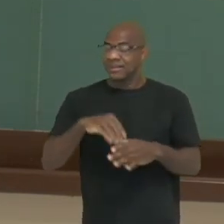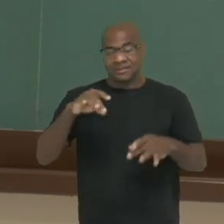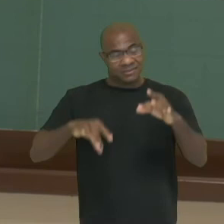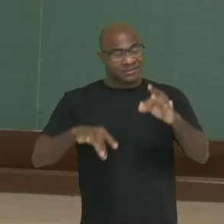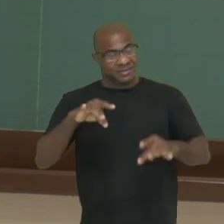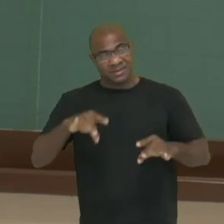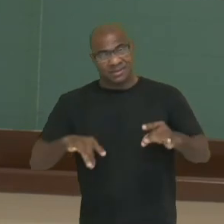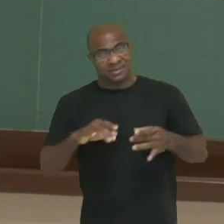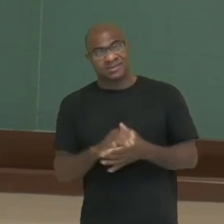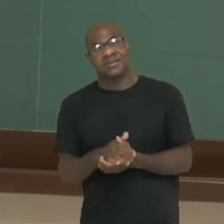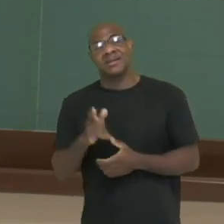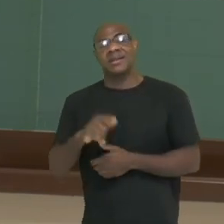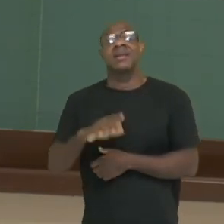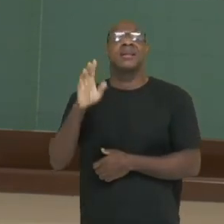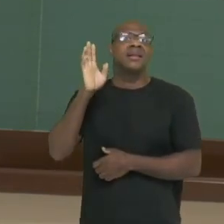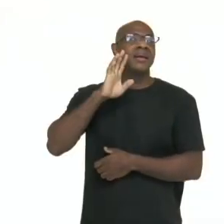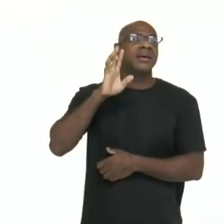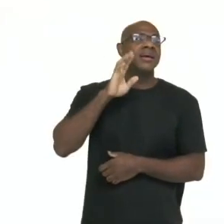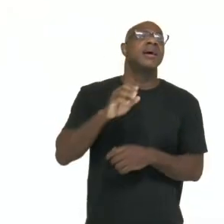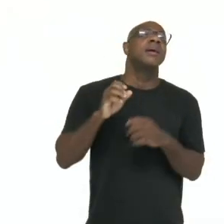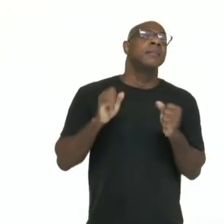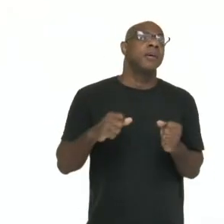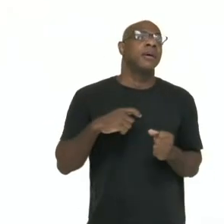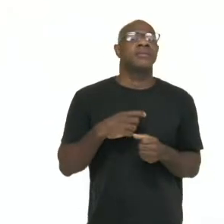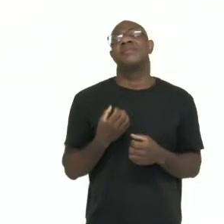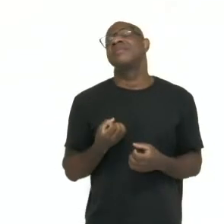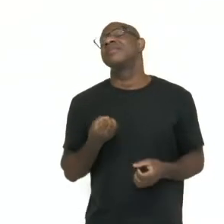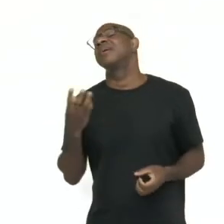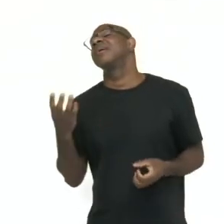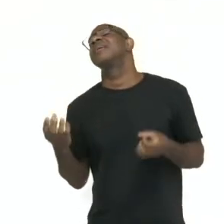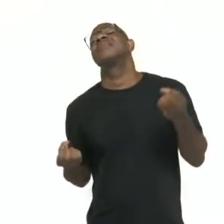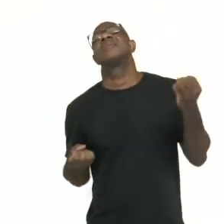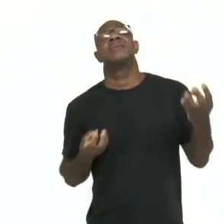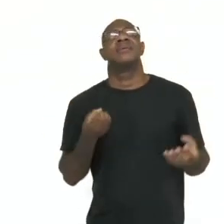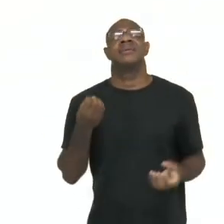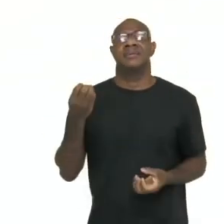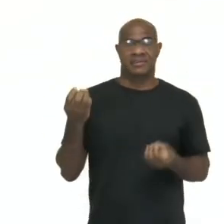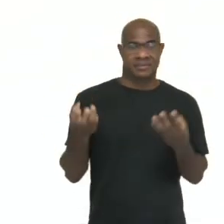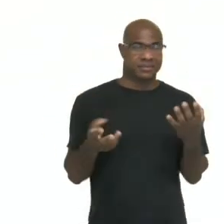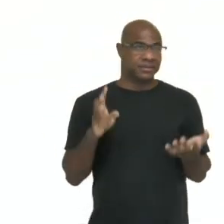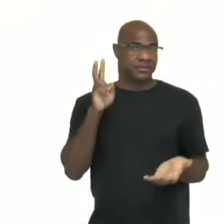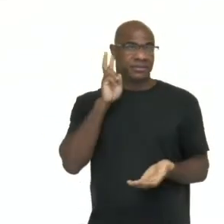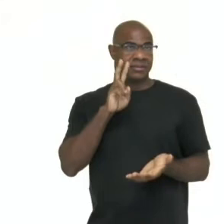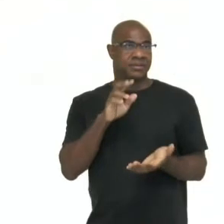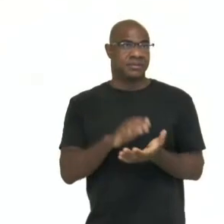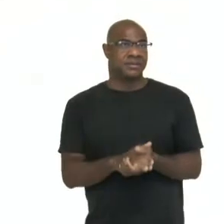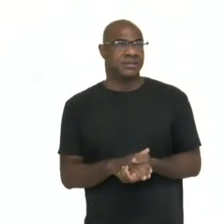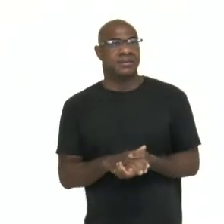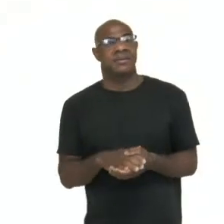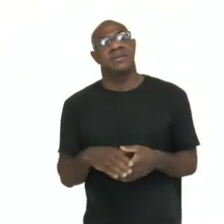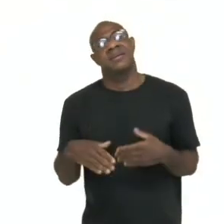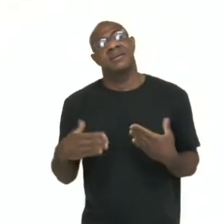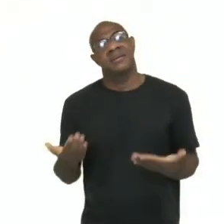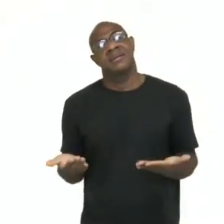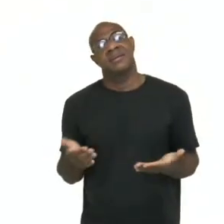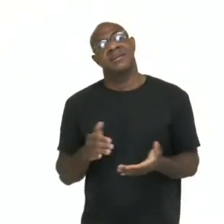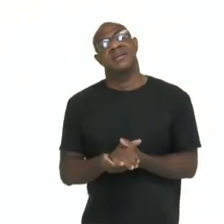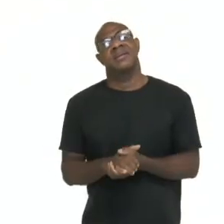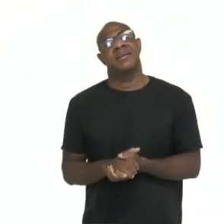Então é muito bacana, porque ela pode realmente viajar, né, pedalar ali pela história, tá? Então a artista é a